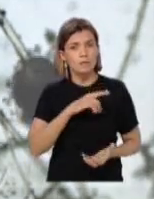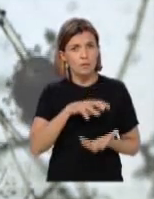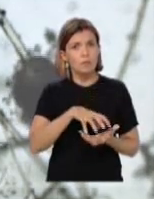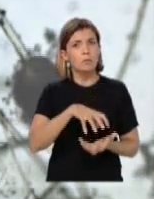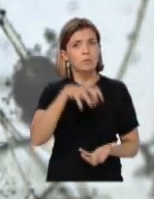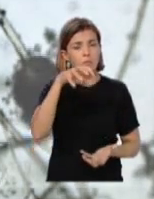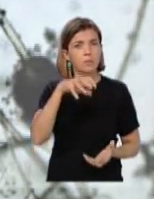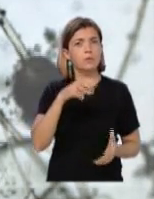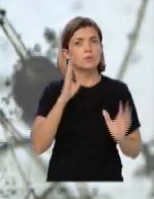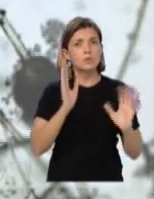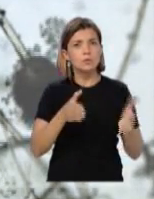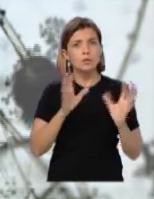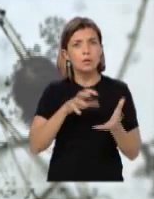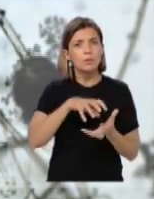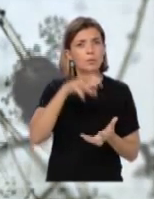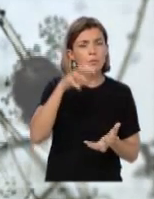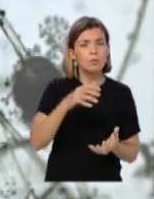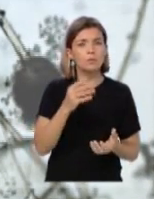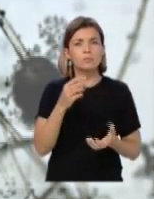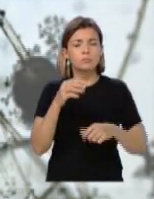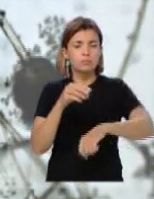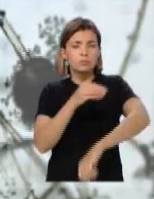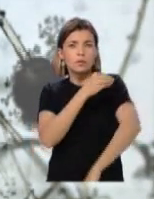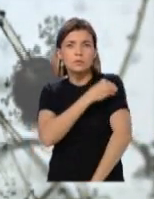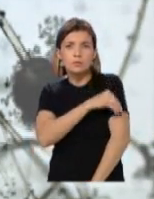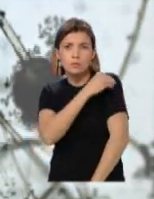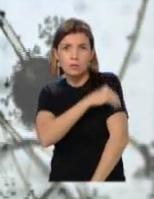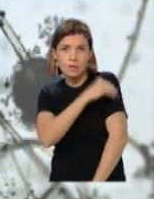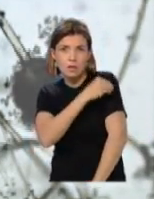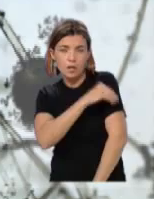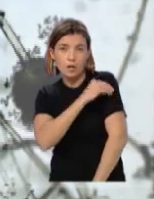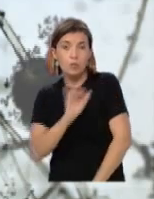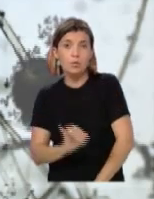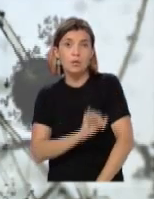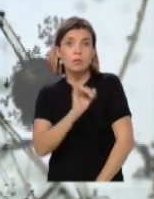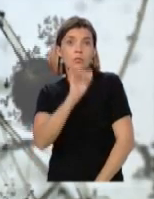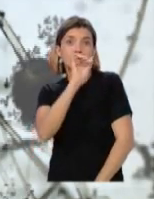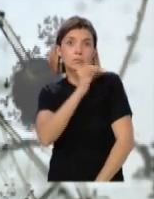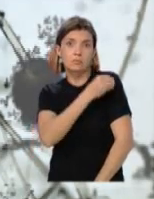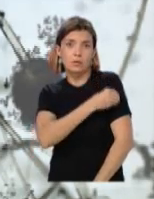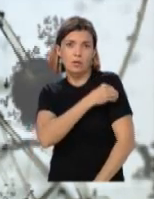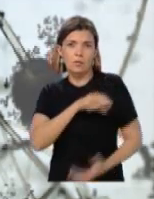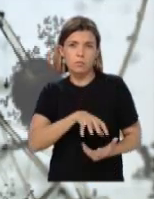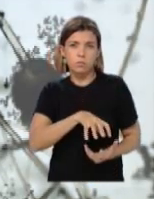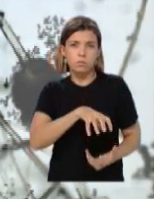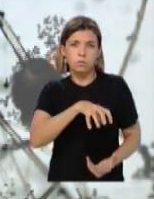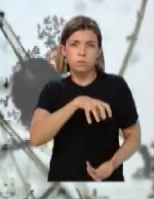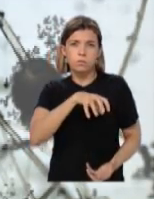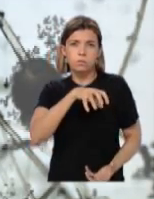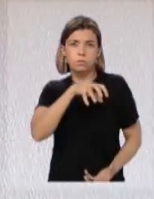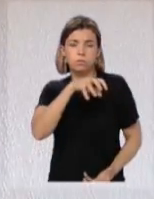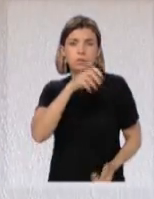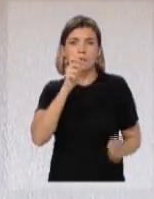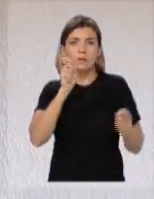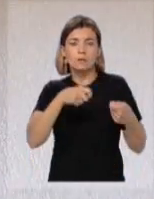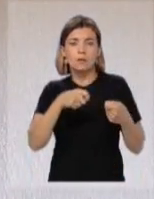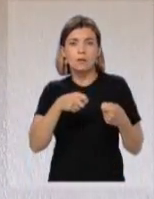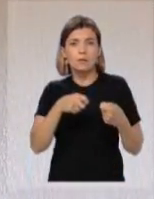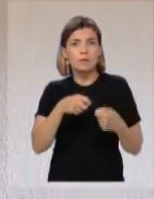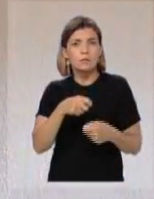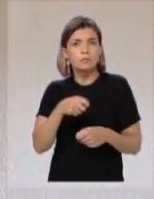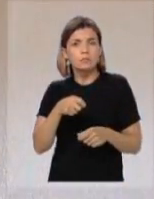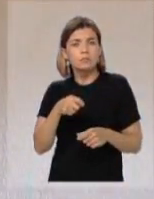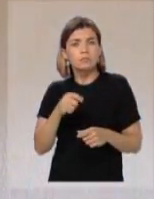Algumas leveduras realizam a fermentação alcoólica, processo de grande importância industrial. Este